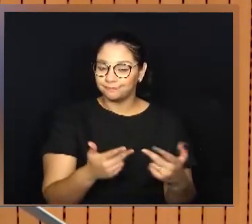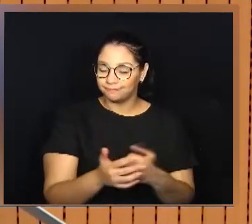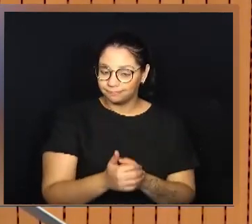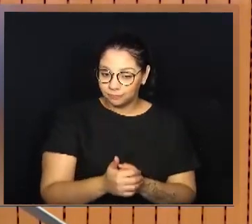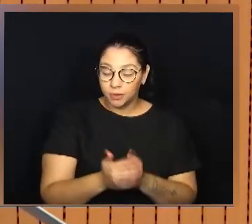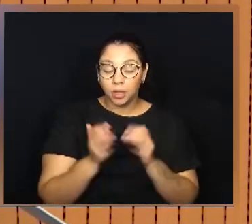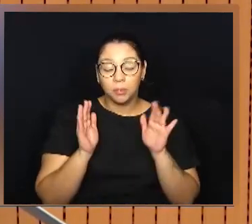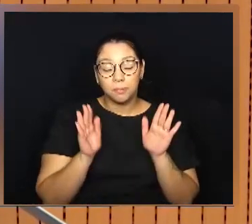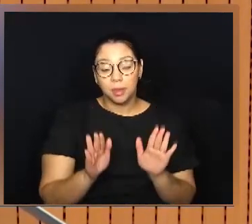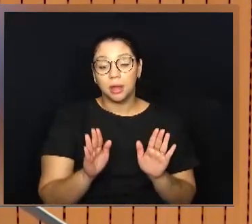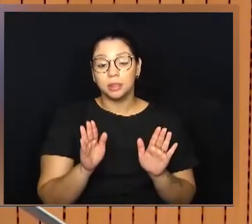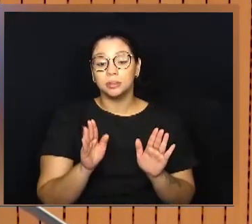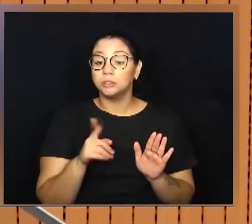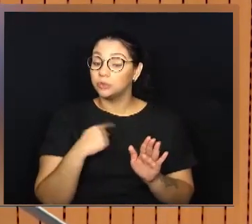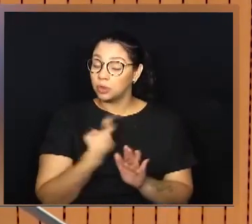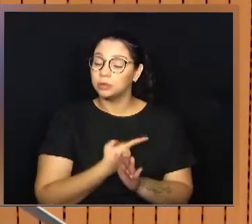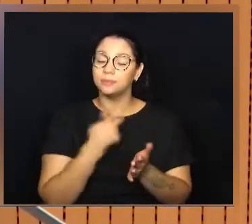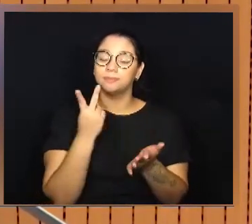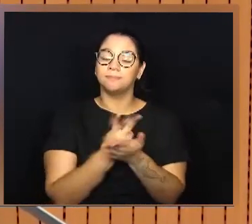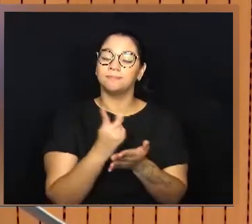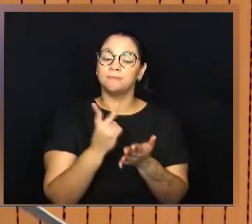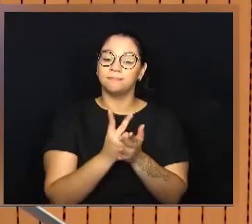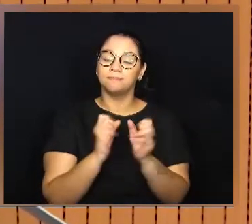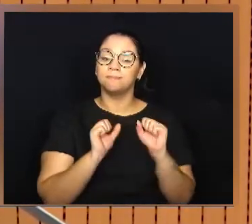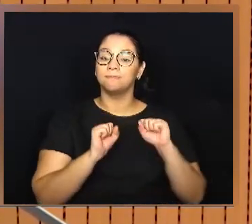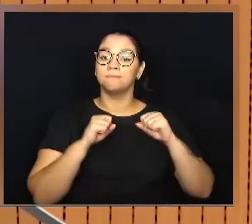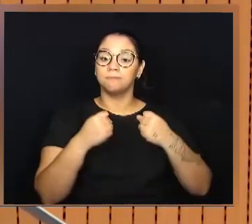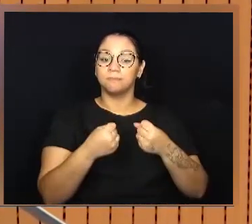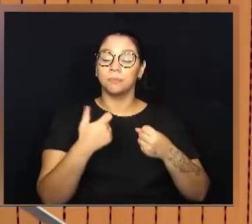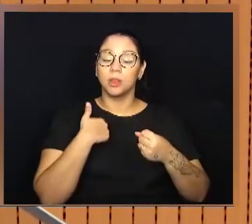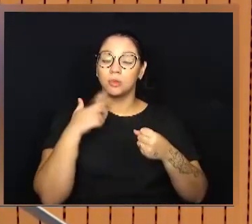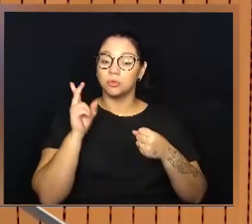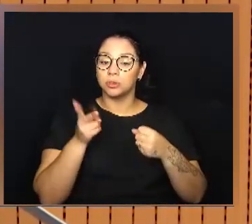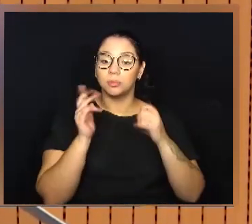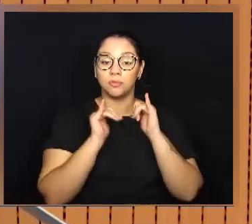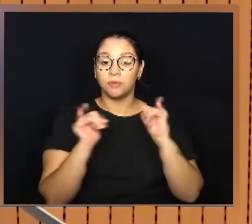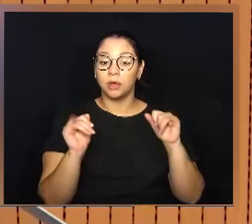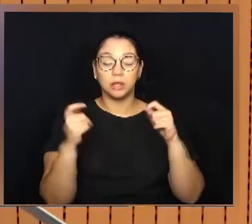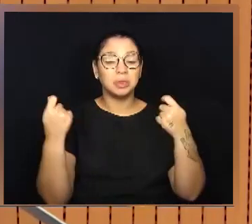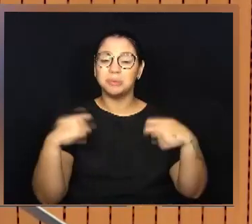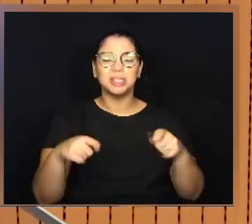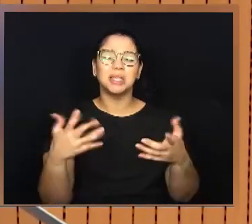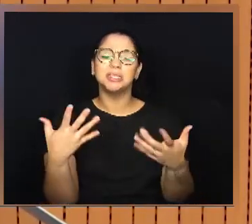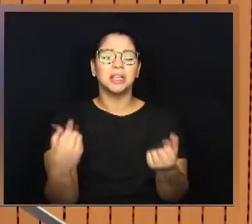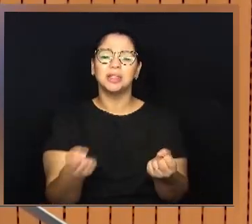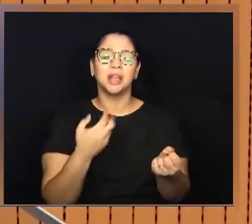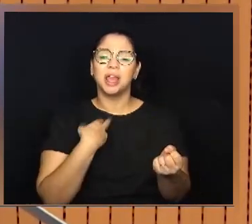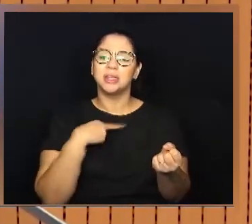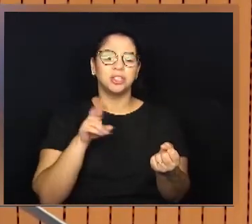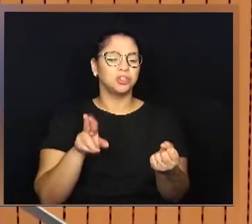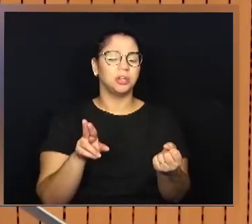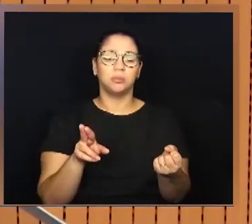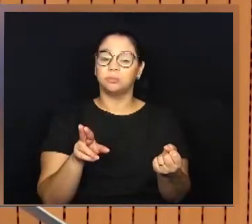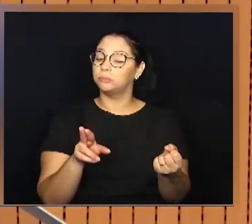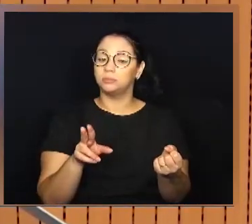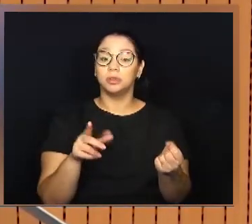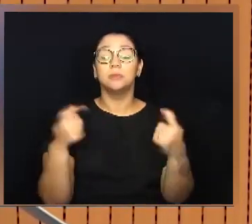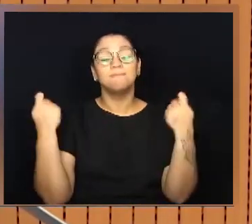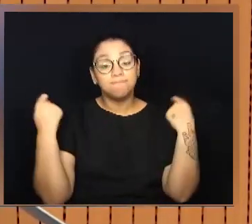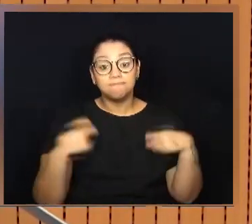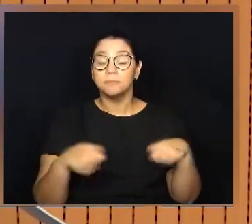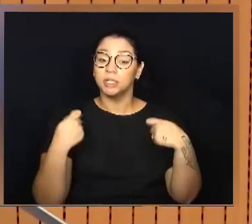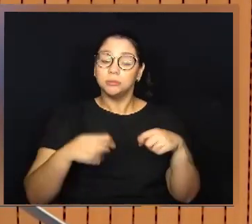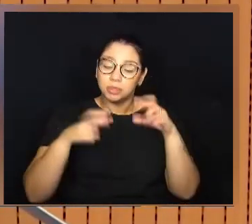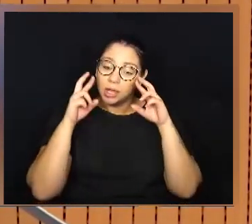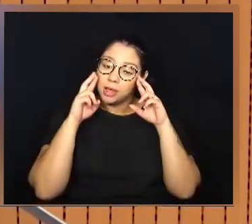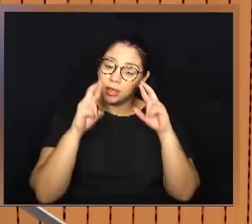e etc mas a gente segue firme é o que eu sempre falo ninguém precisa aceitar a religião